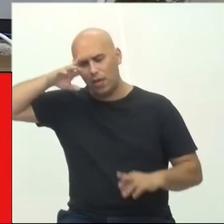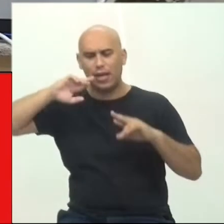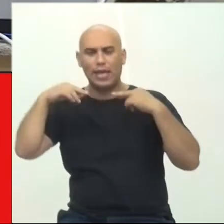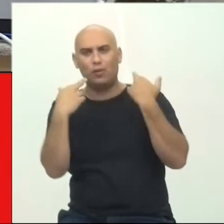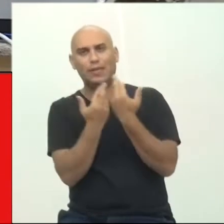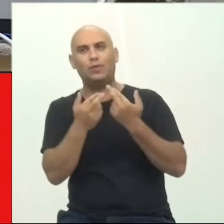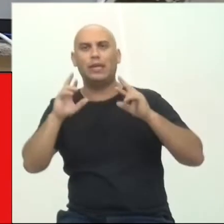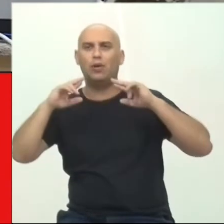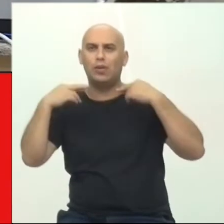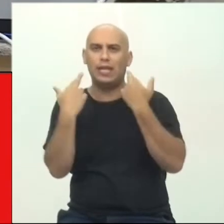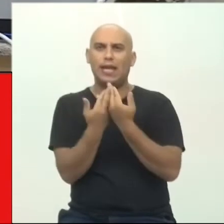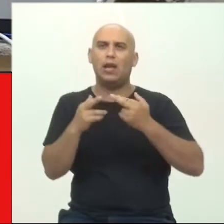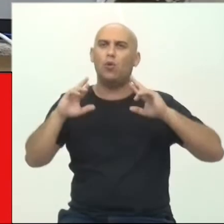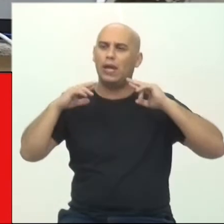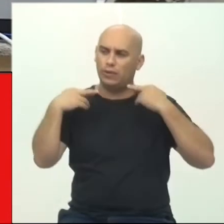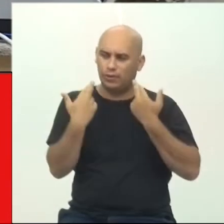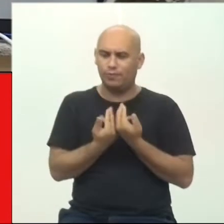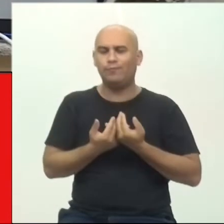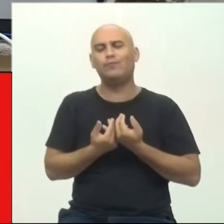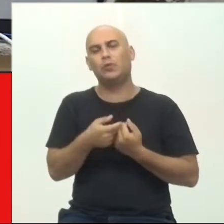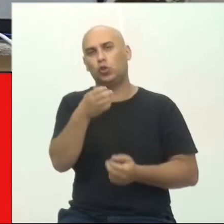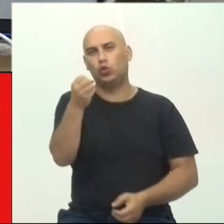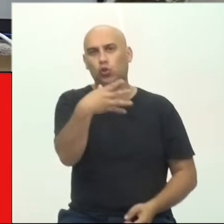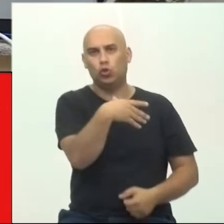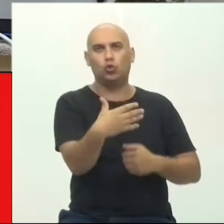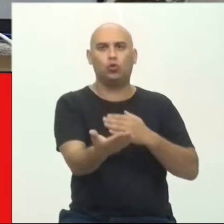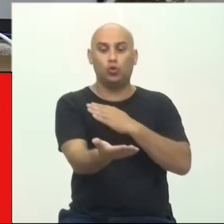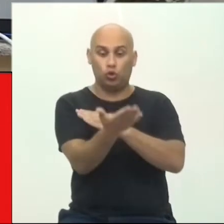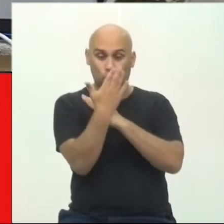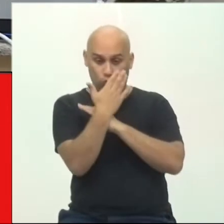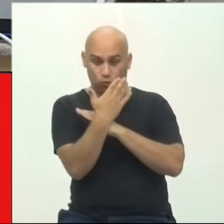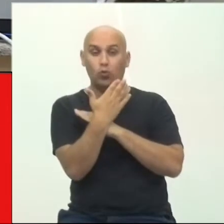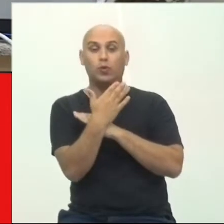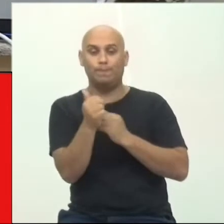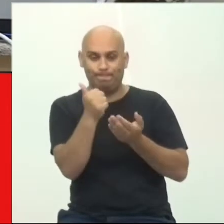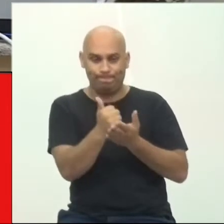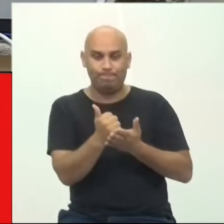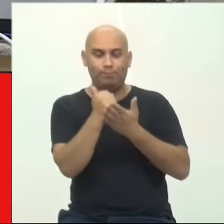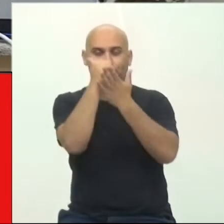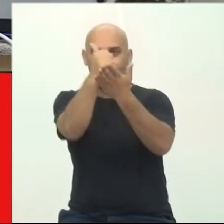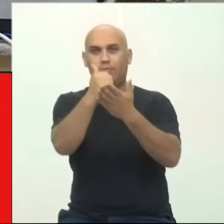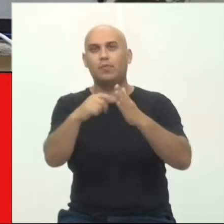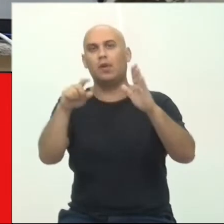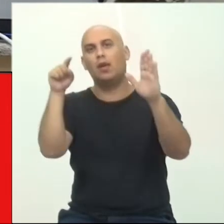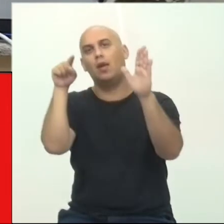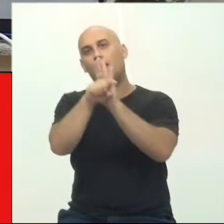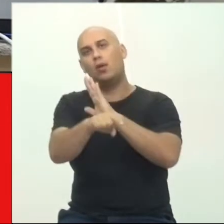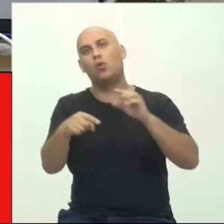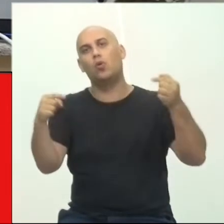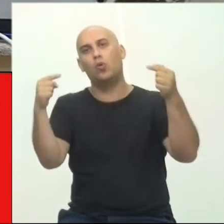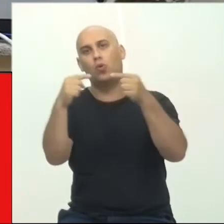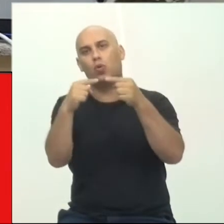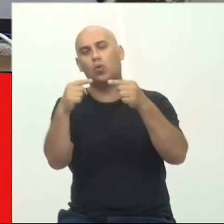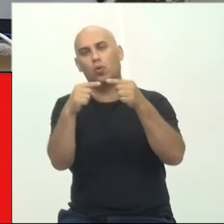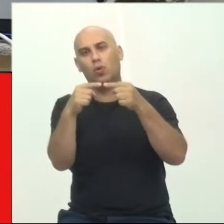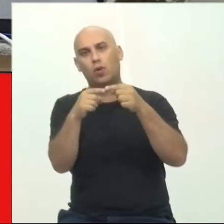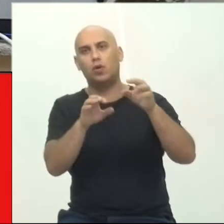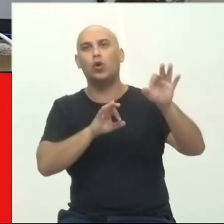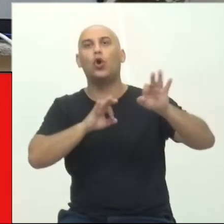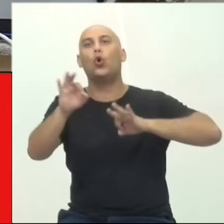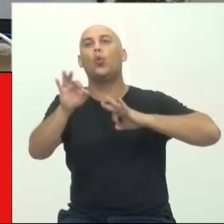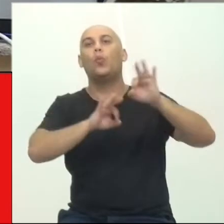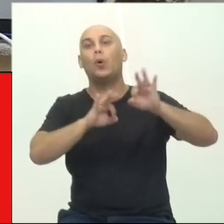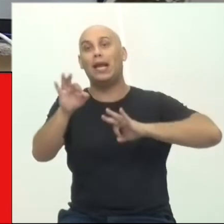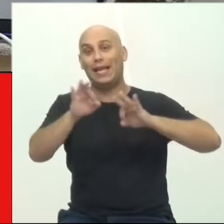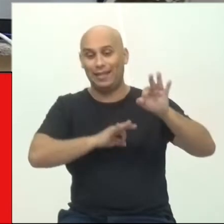estar atualizando e tendo o suporte deles, mas eu acho que a pergunta, na verdade, tem mais a ver com o plano de mobilidade que está